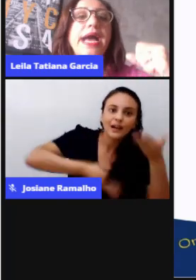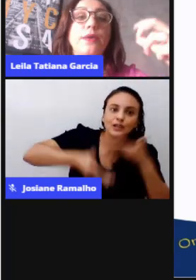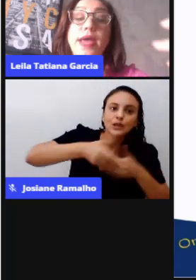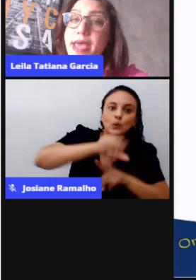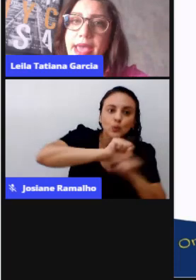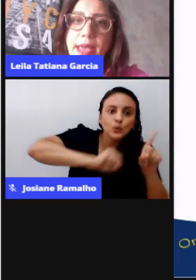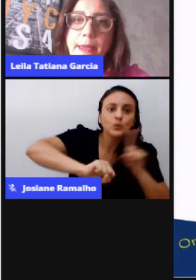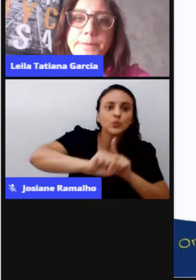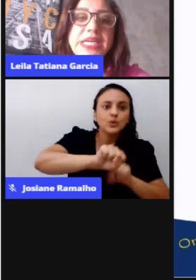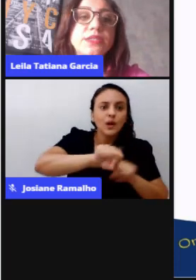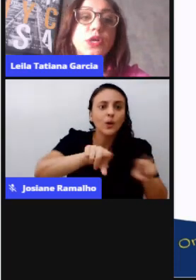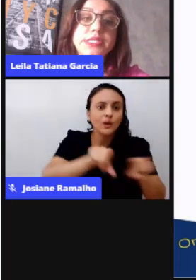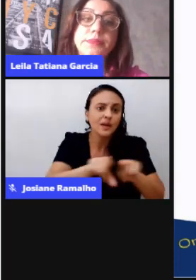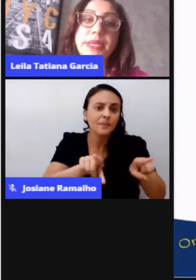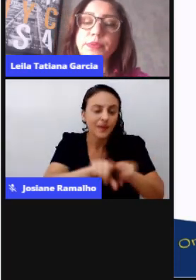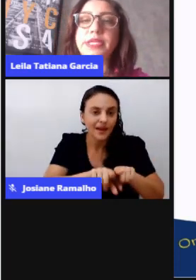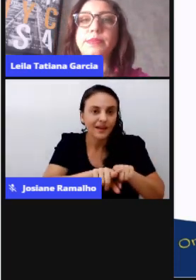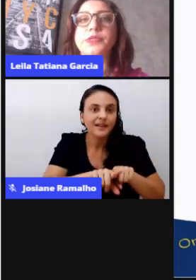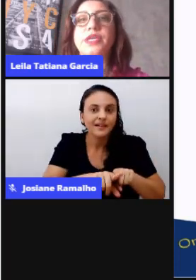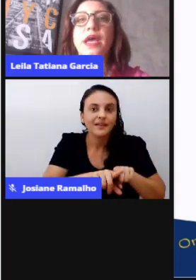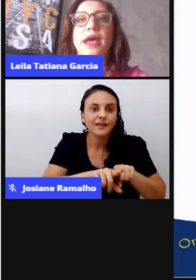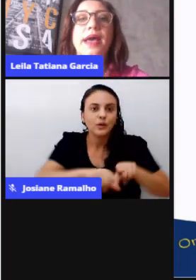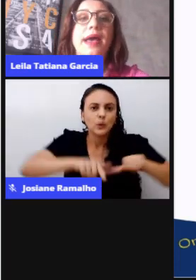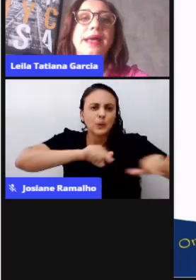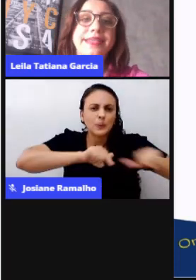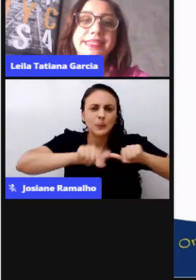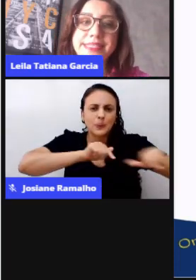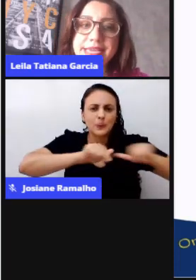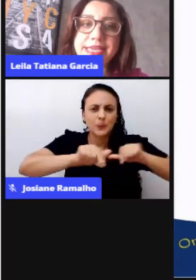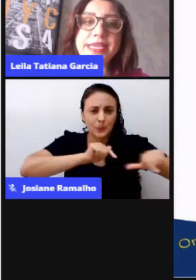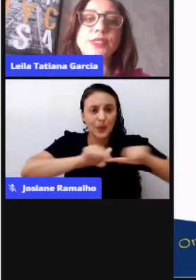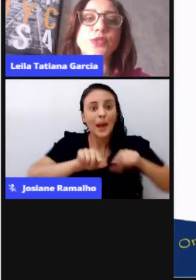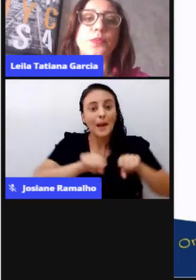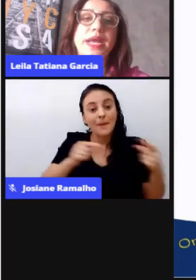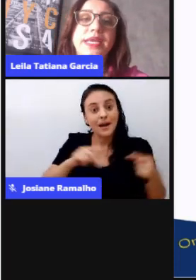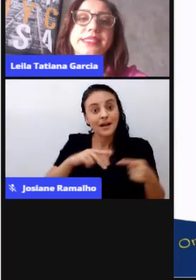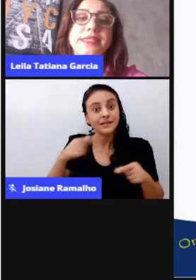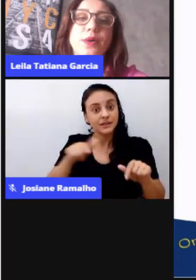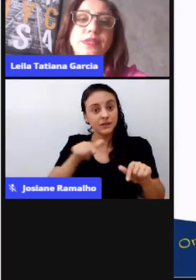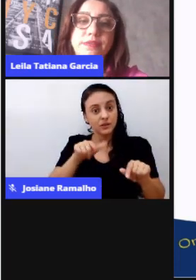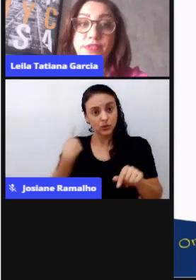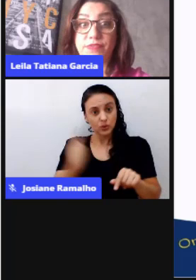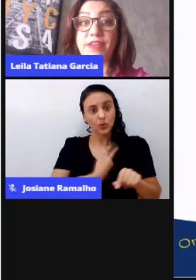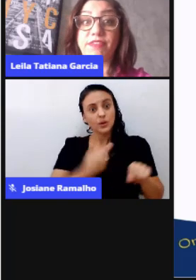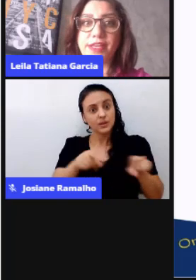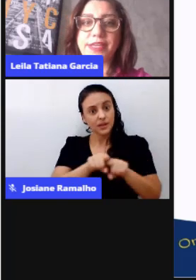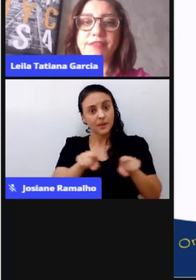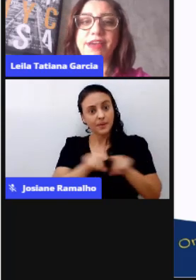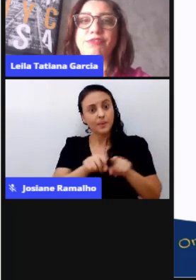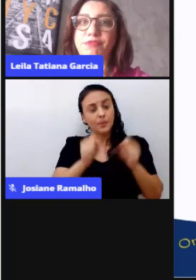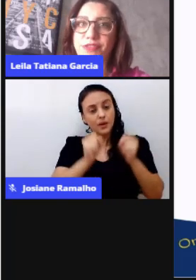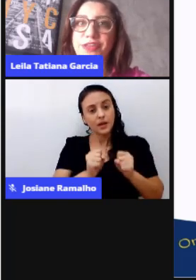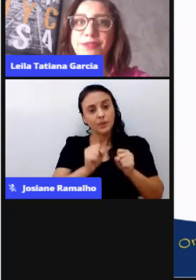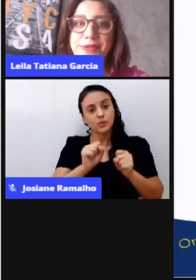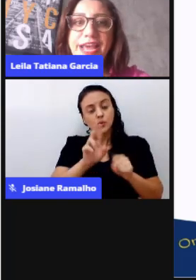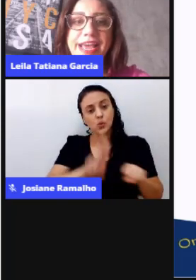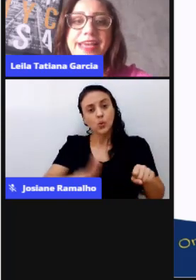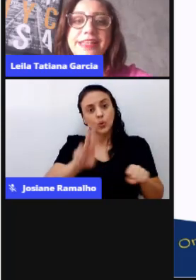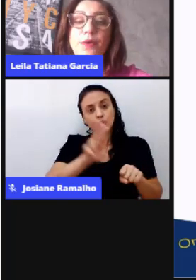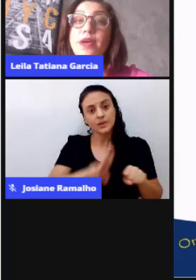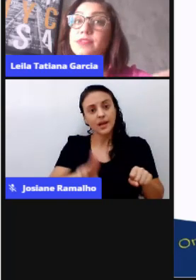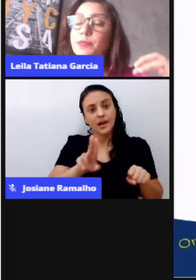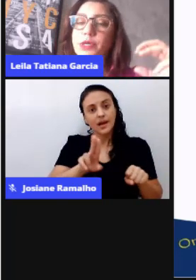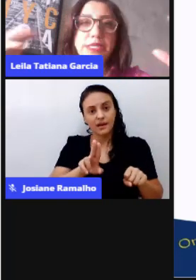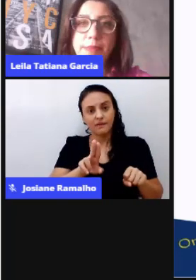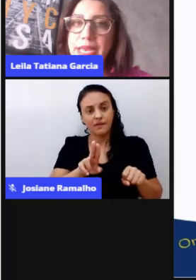de trabalho? Mas nós também podemos trazer isso para a questão, você vai vendo que ele vai dividindo,